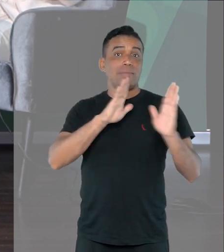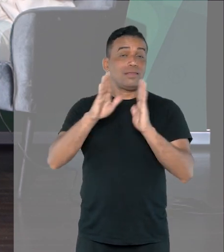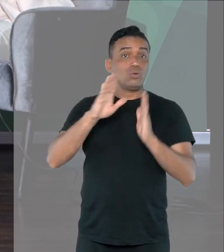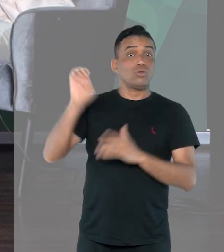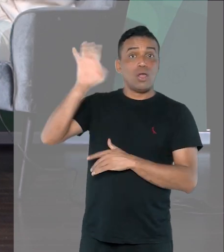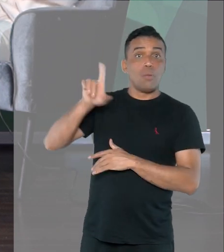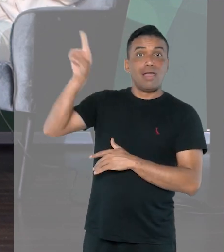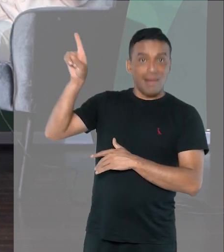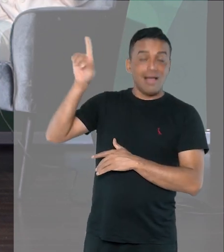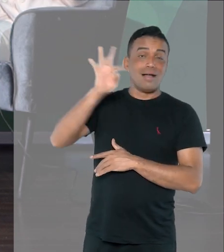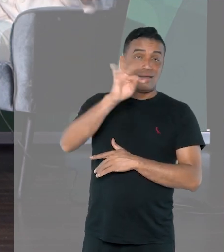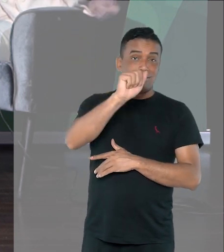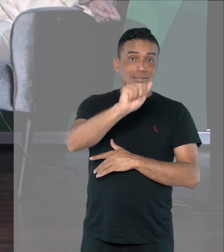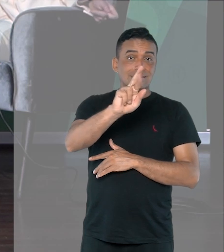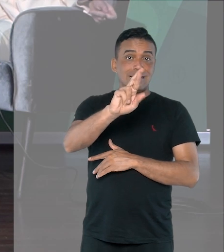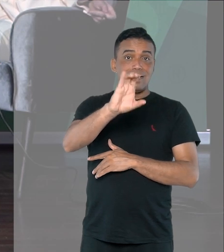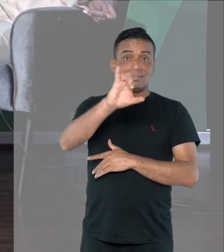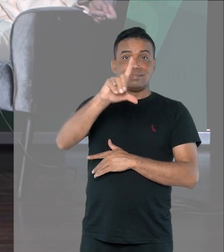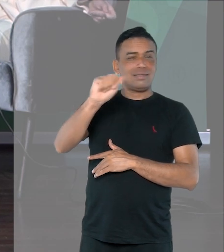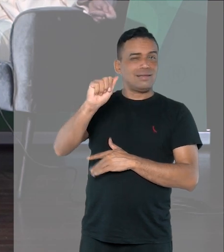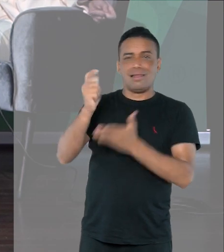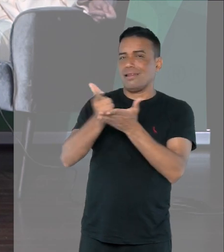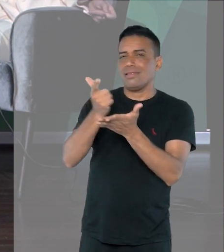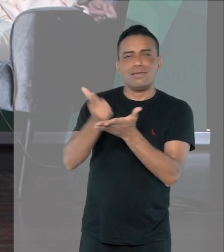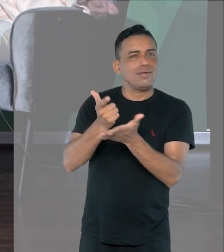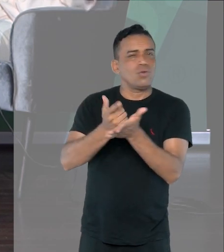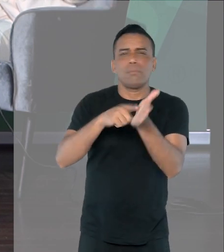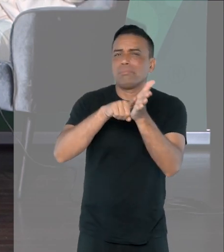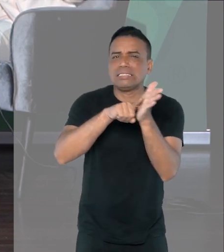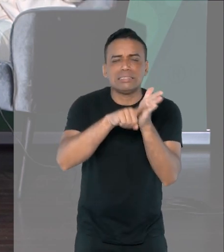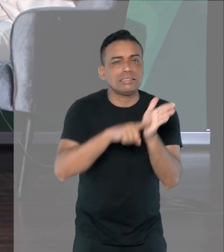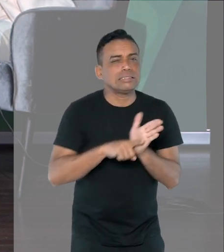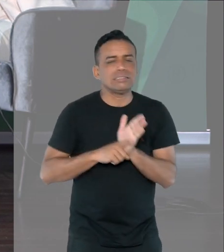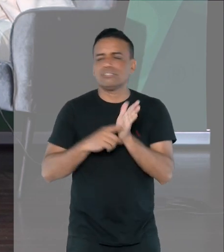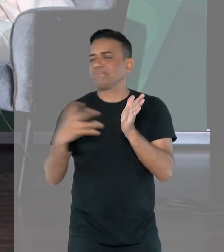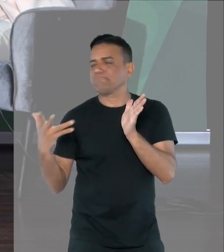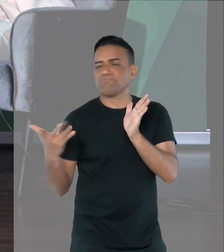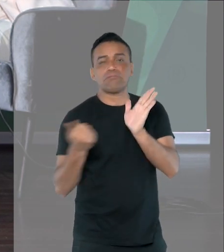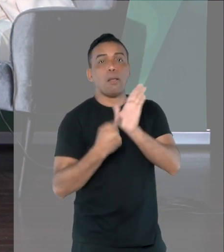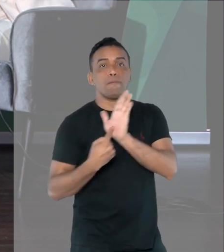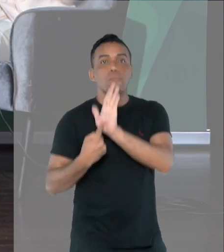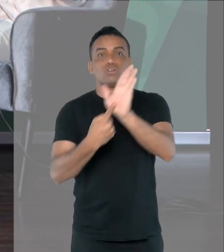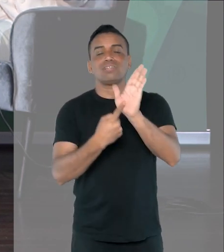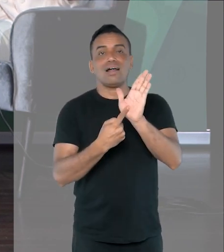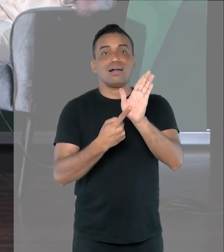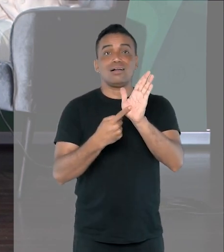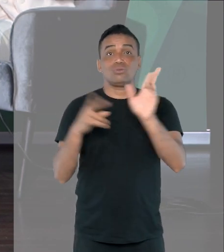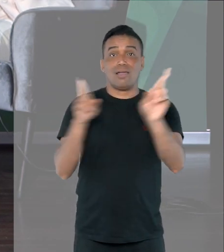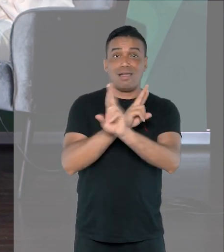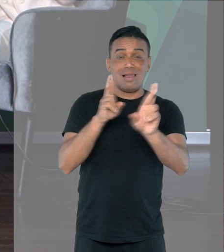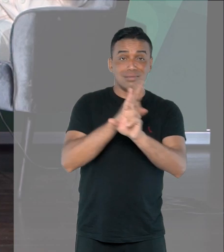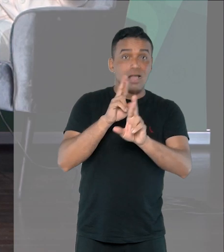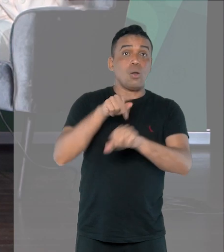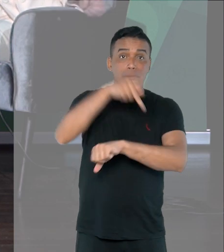da Tarsila. Muito correto esse livro, muito direito, uma pesquisa mostrando a relação dela com esses franceses